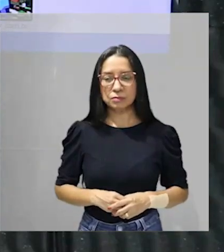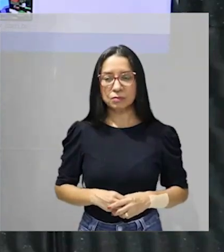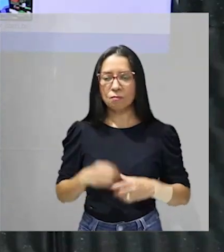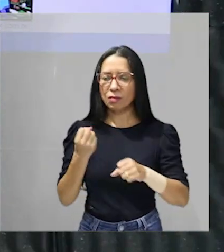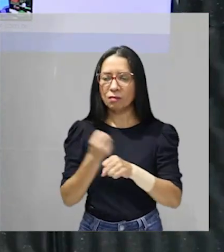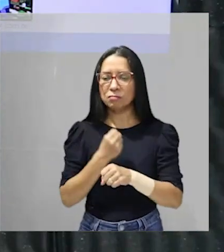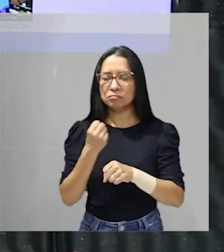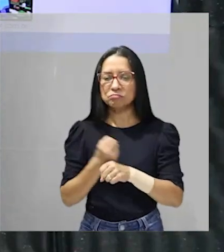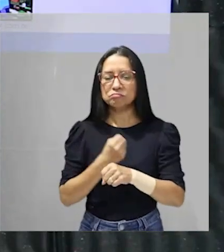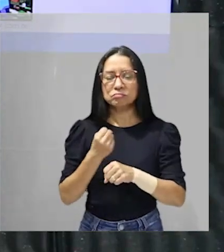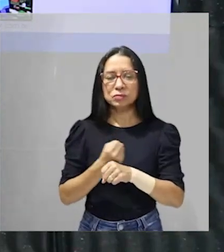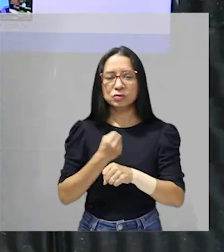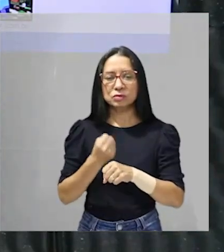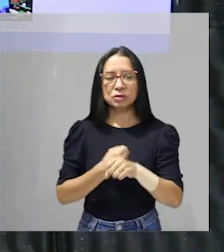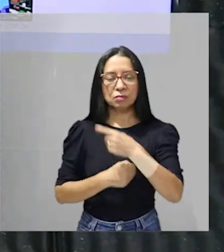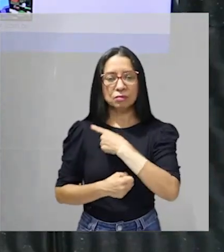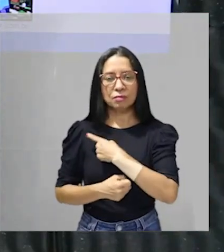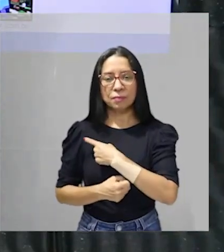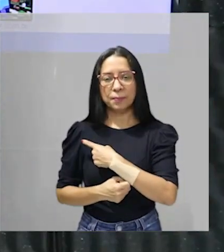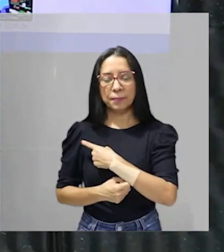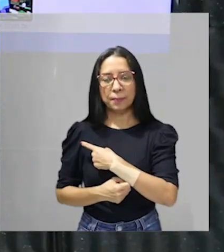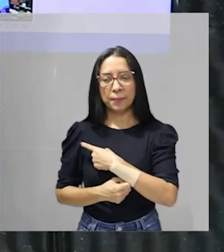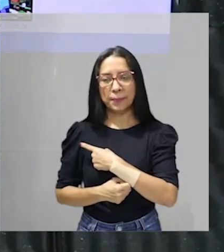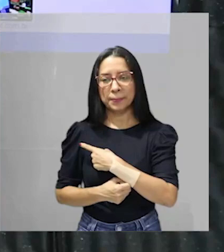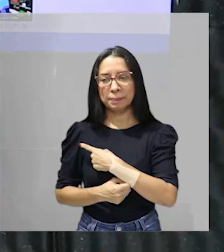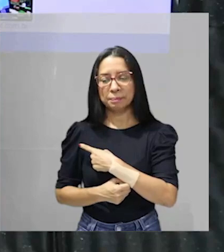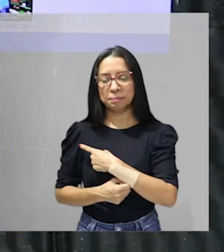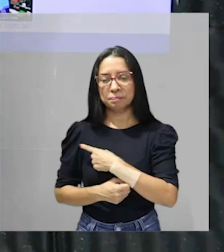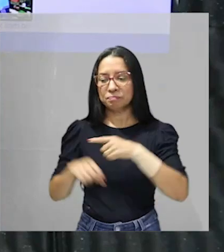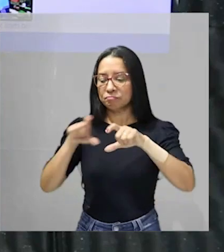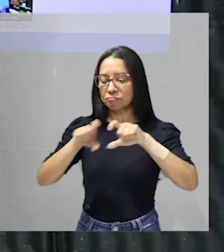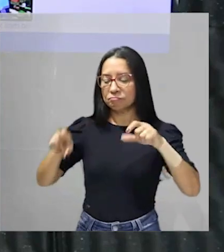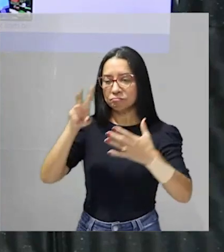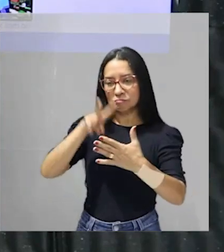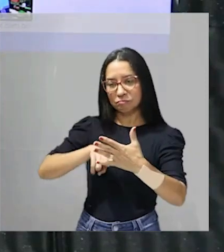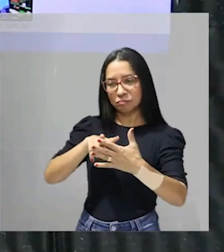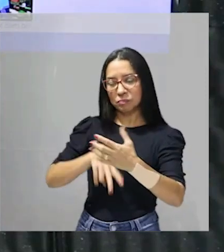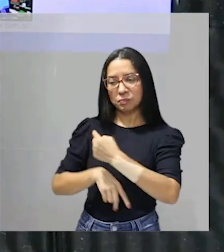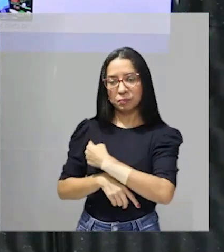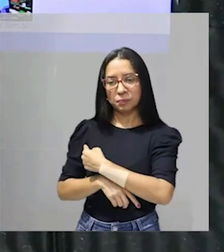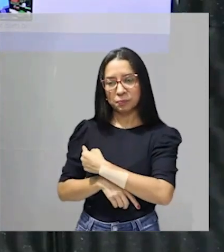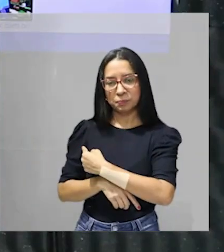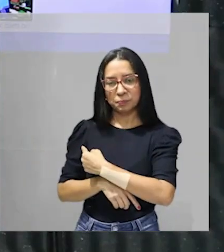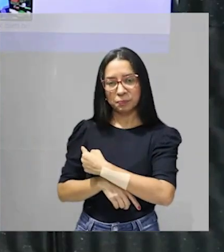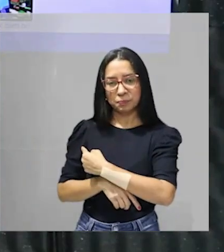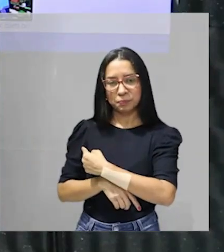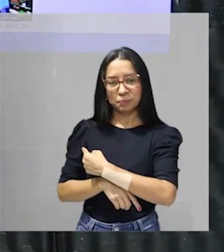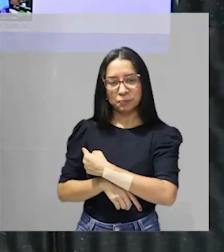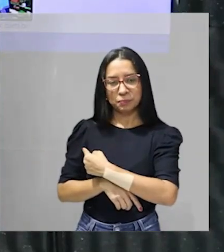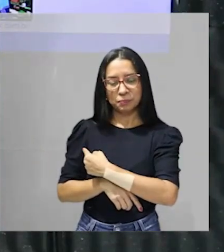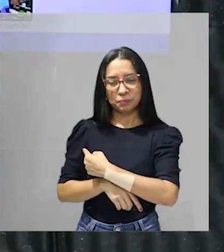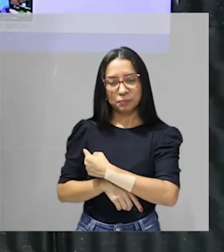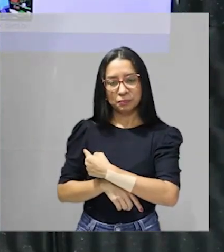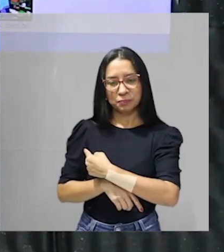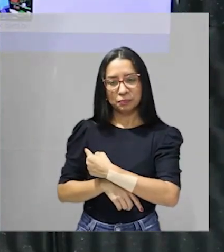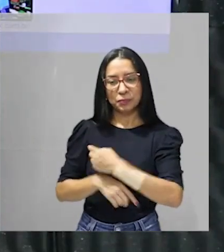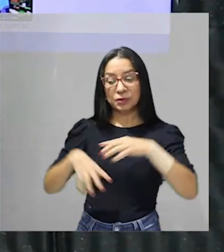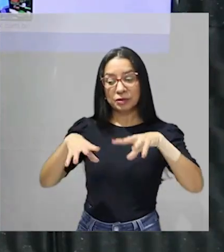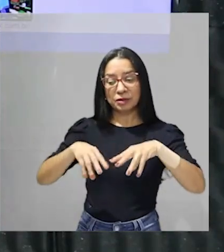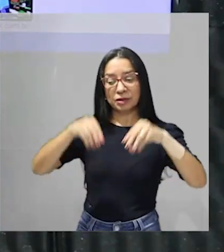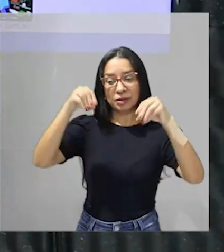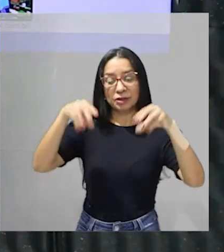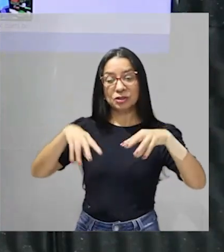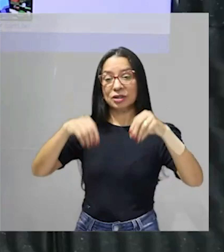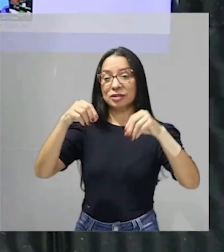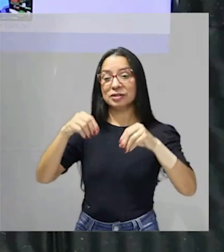acontece quando o indivíduo faz a Ordenações sobre objetos quebra-cabeça aqueles castelinhos de madeira que